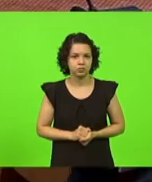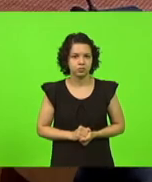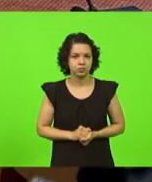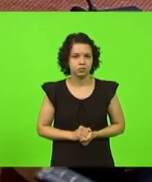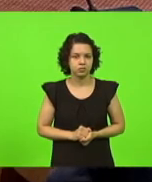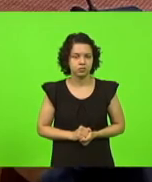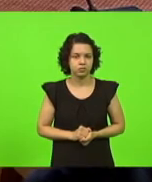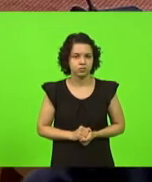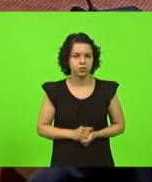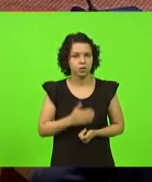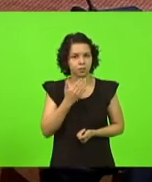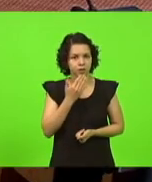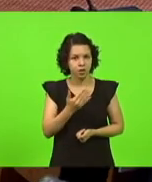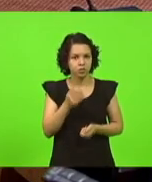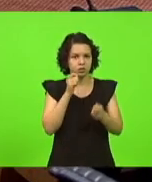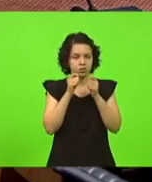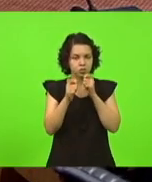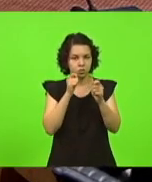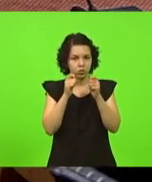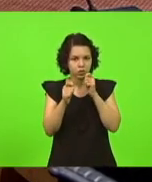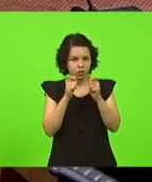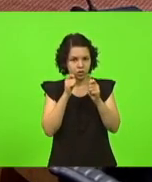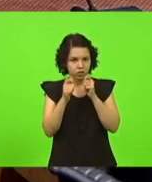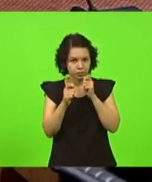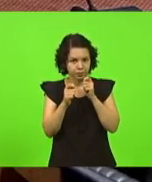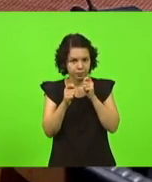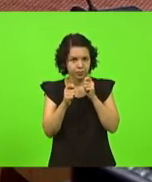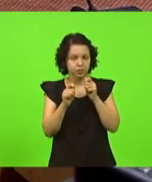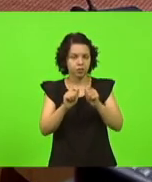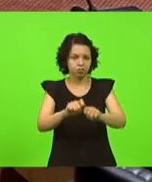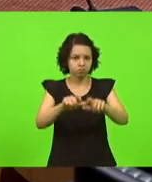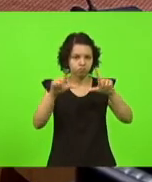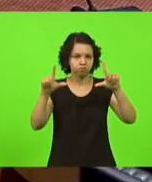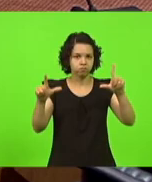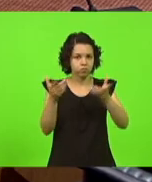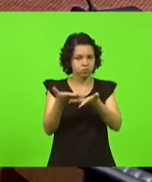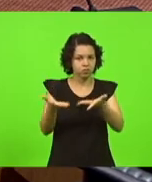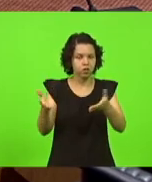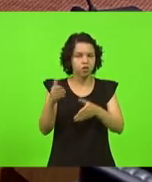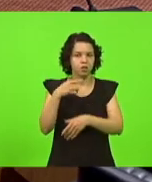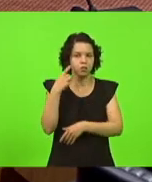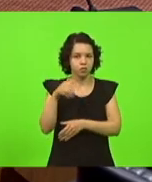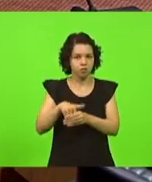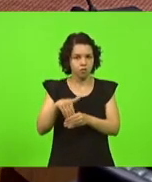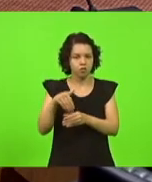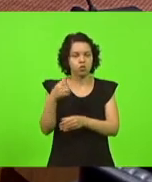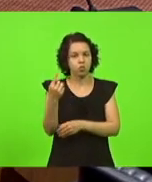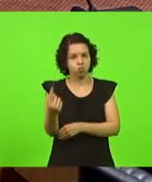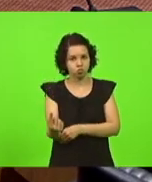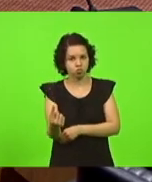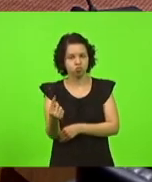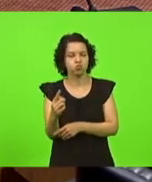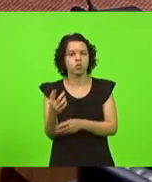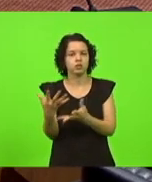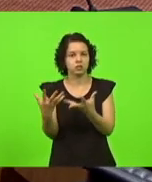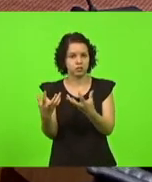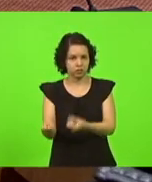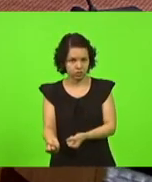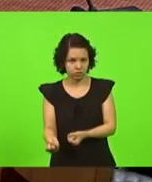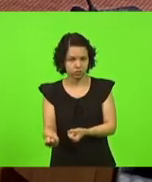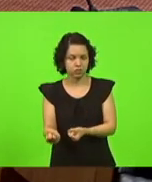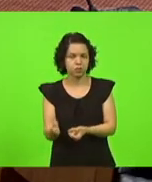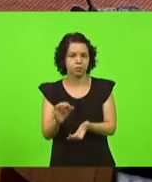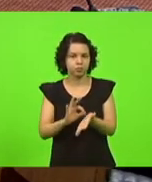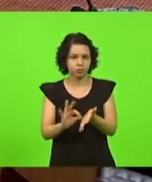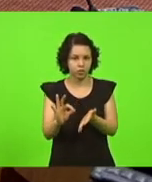Peço à assessoria que abra o painel para que os senhores e senhoras deputados possam exercer seu direito de voto. Quem vota 1, vota a favor do destaque. Quem